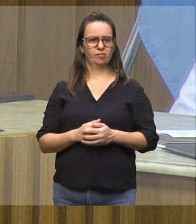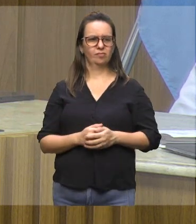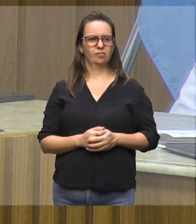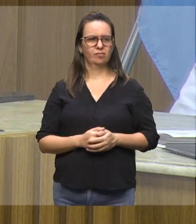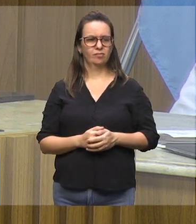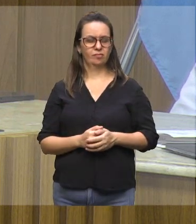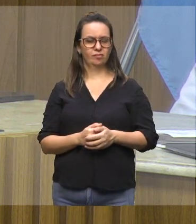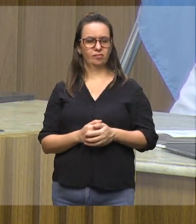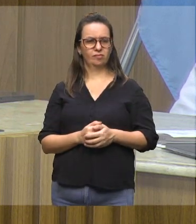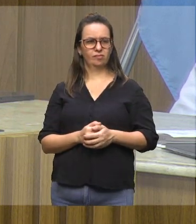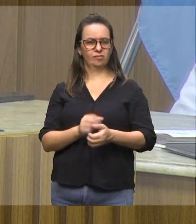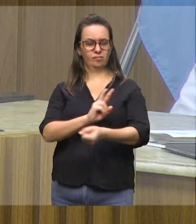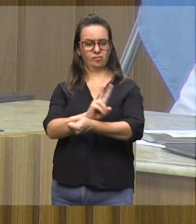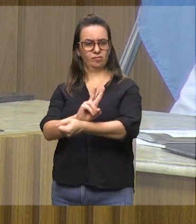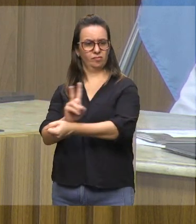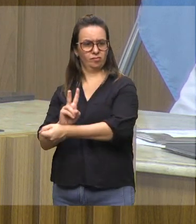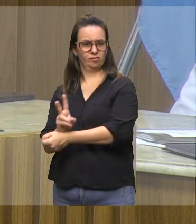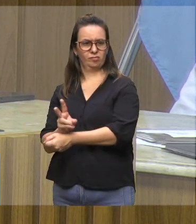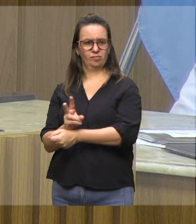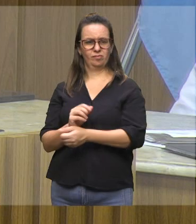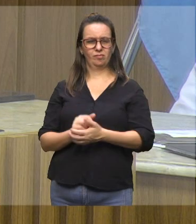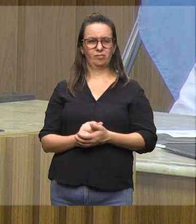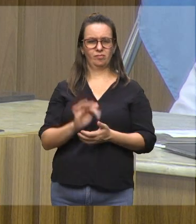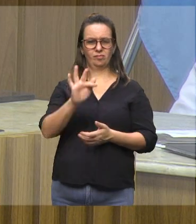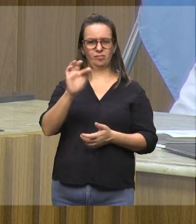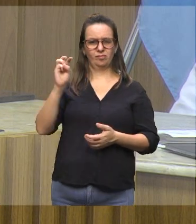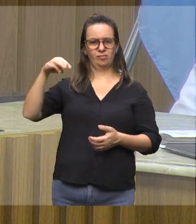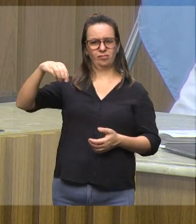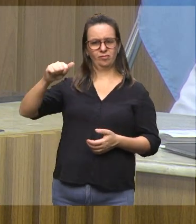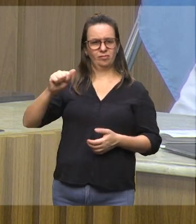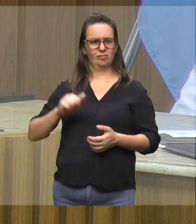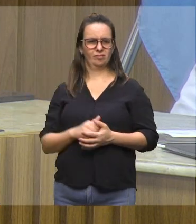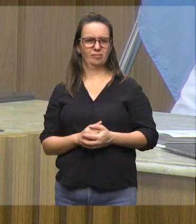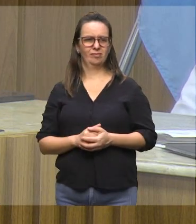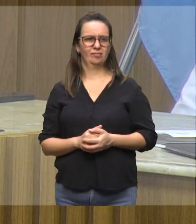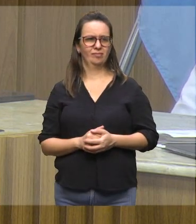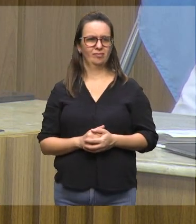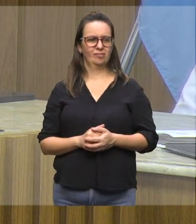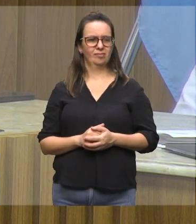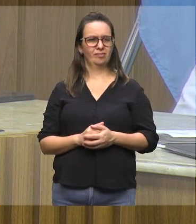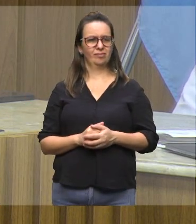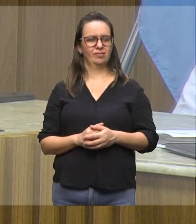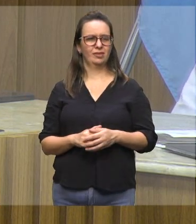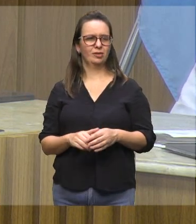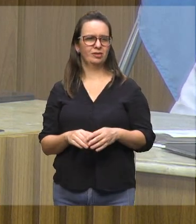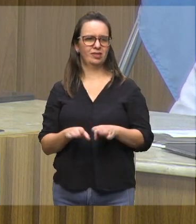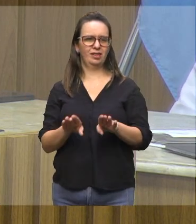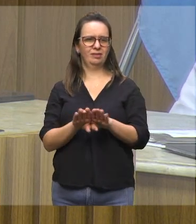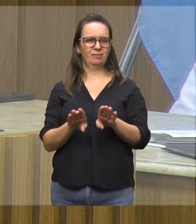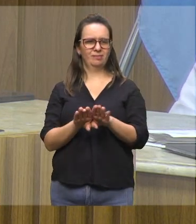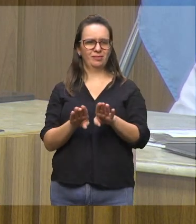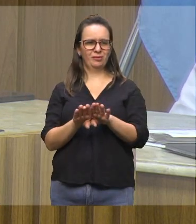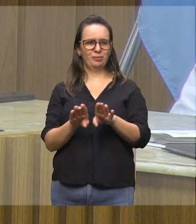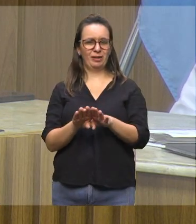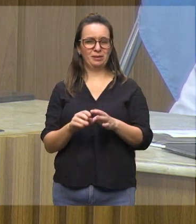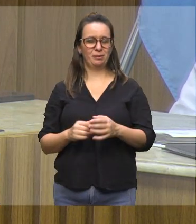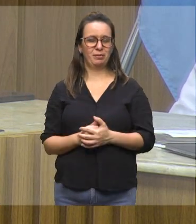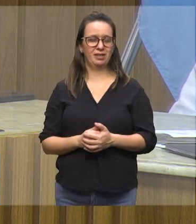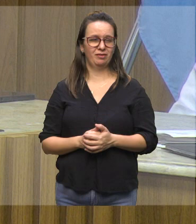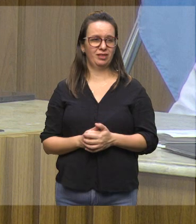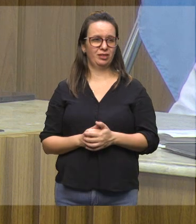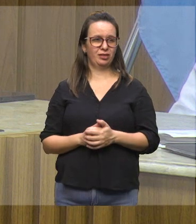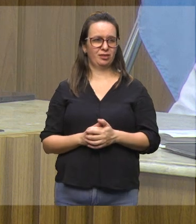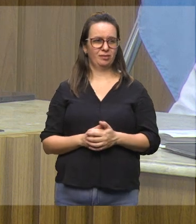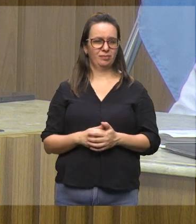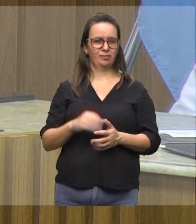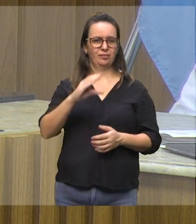FEMA, referente ao exercício de 2021. E essa discussão vem sendo bastante acalorada, porque no âmbito do Conselho Curador, o